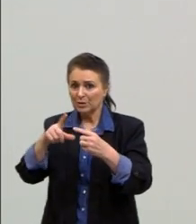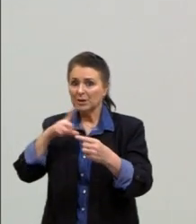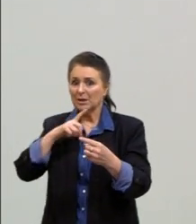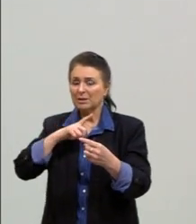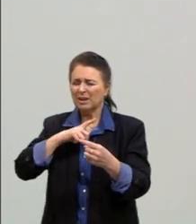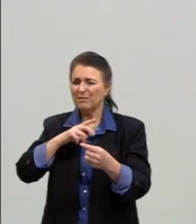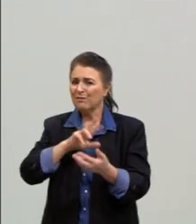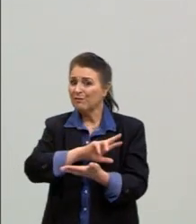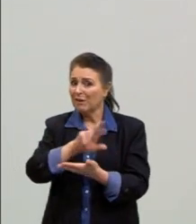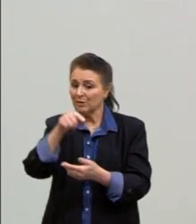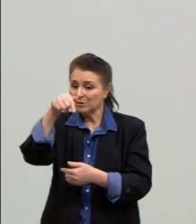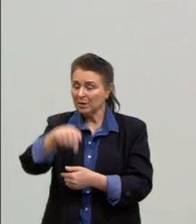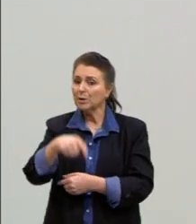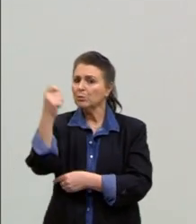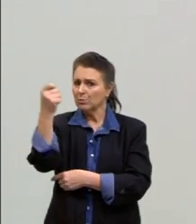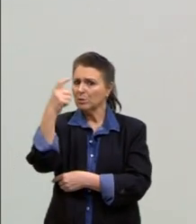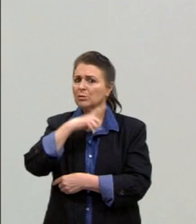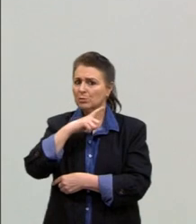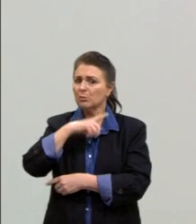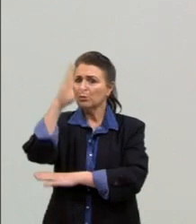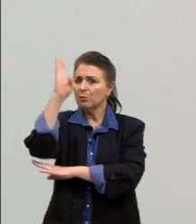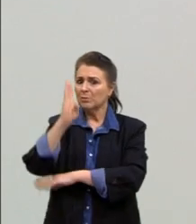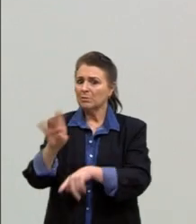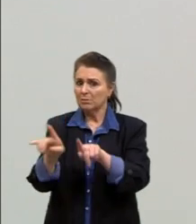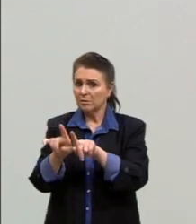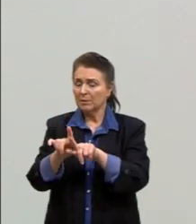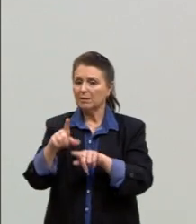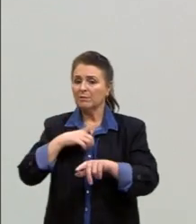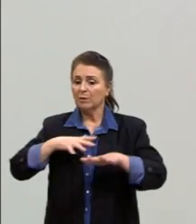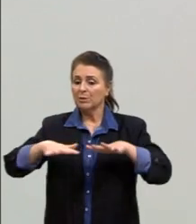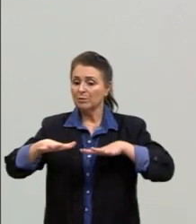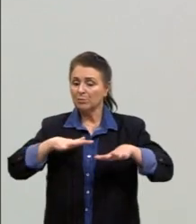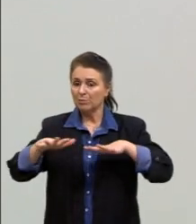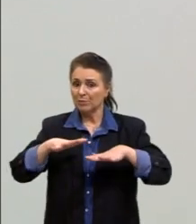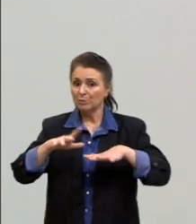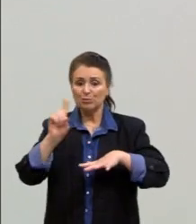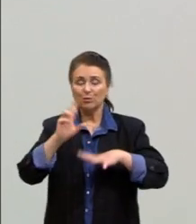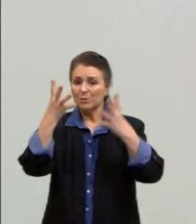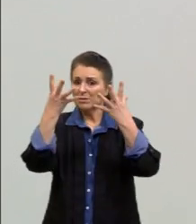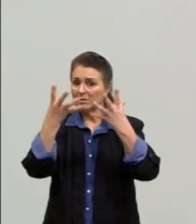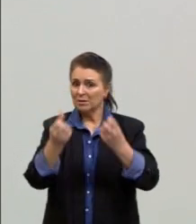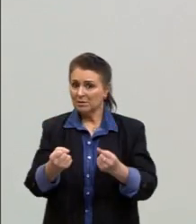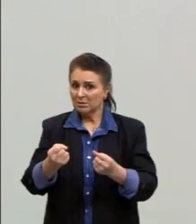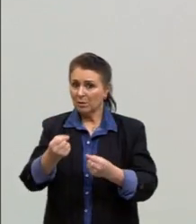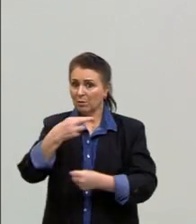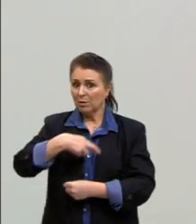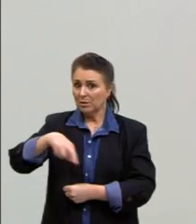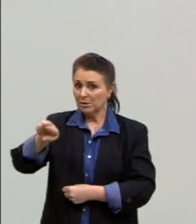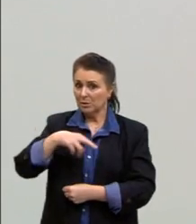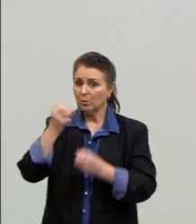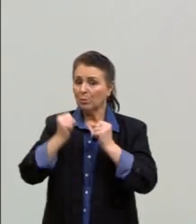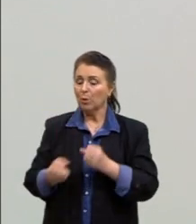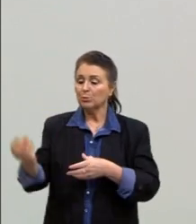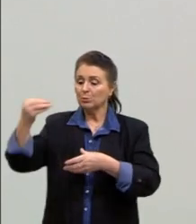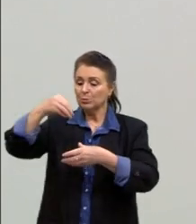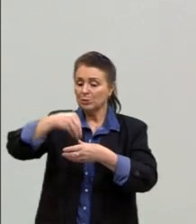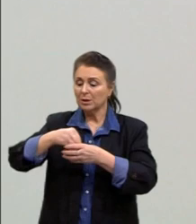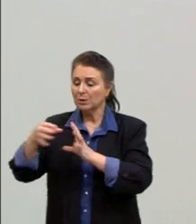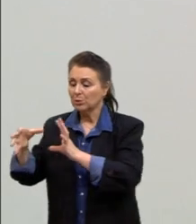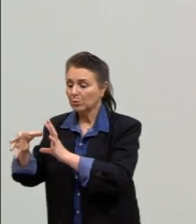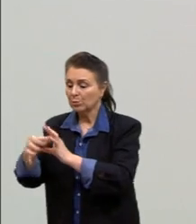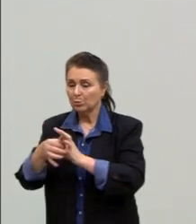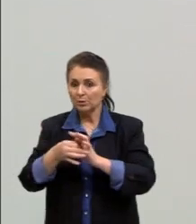mas ela também tem a ver com esse movimento de intolerância religiosa né eu posso inserir ele num contexto